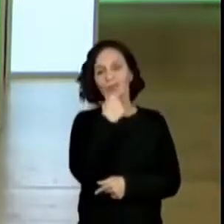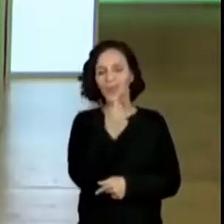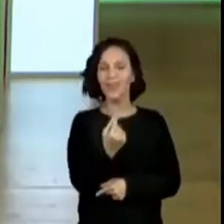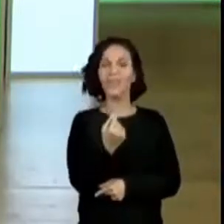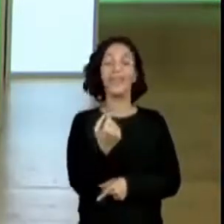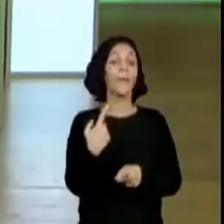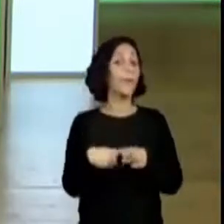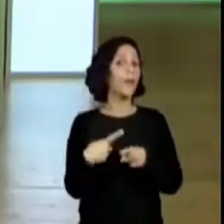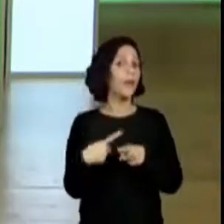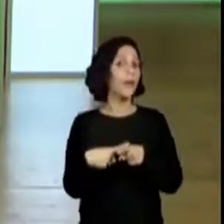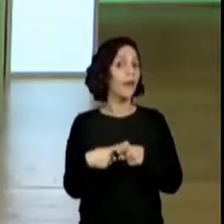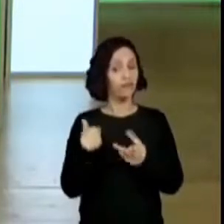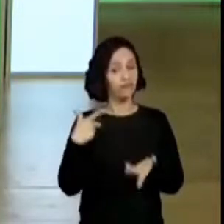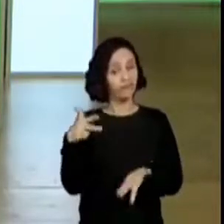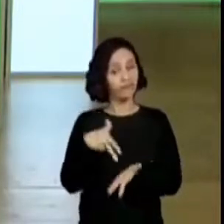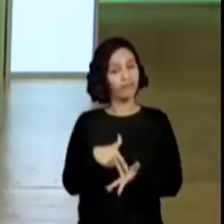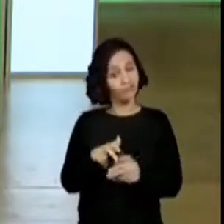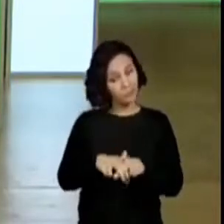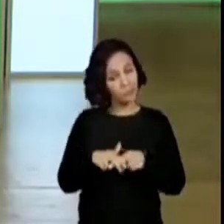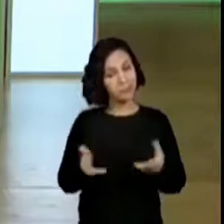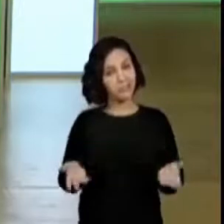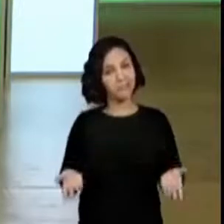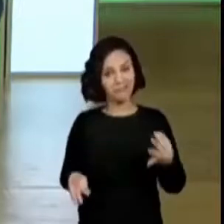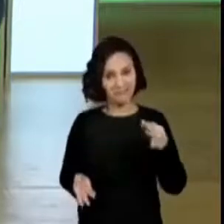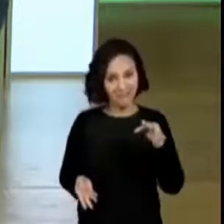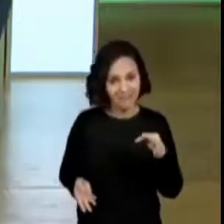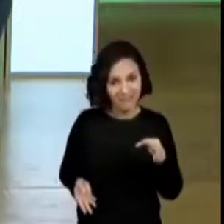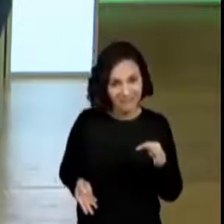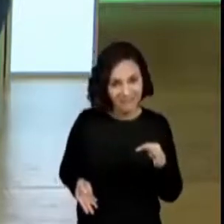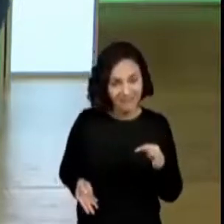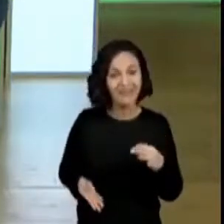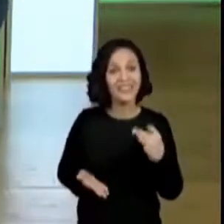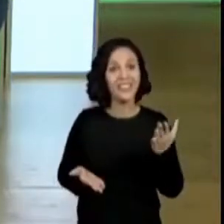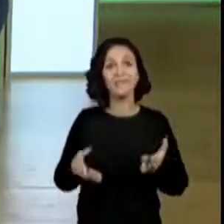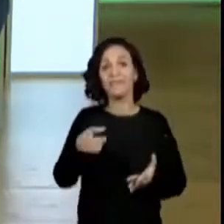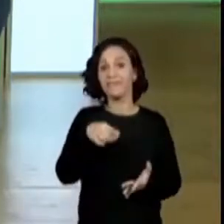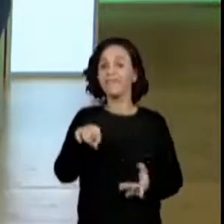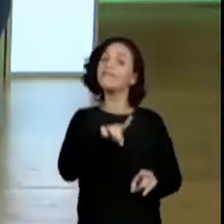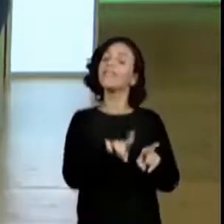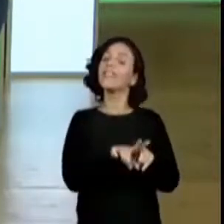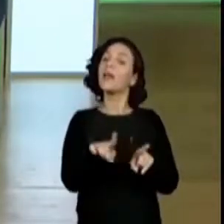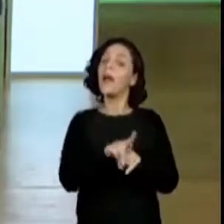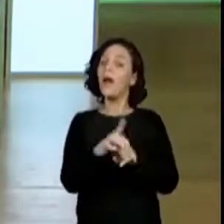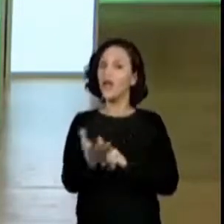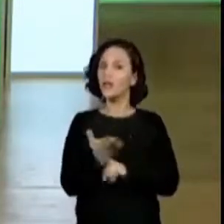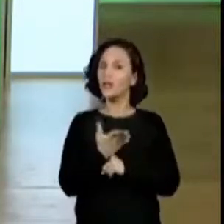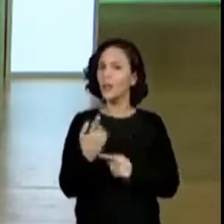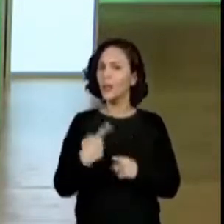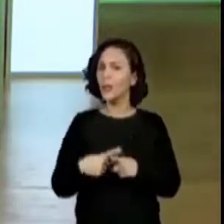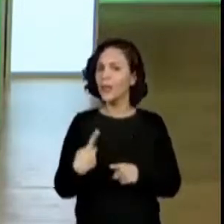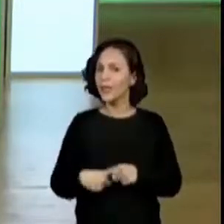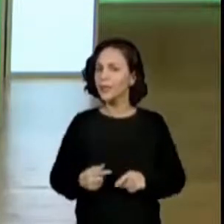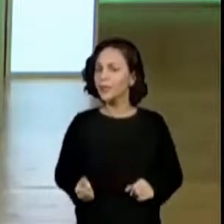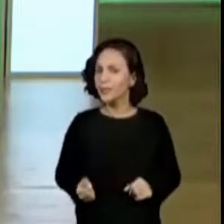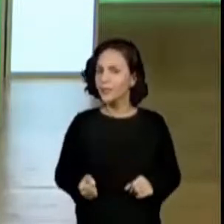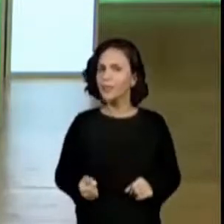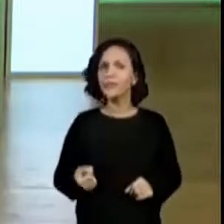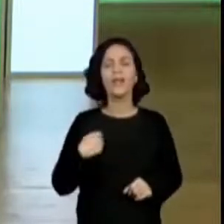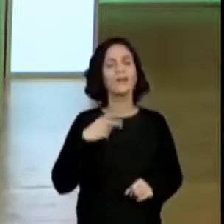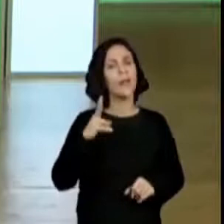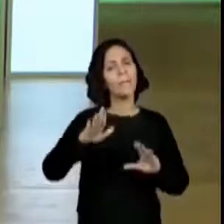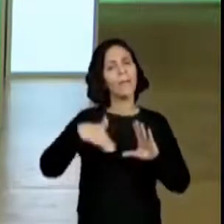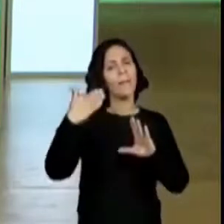professores, porque é para isso que a gente está aqui, não é verdade? E elas também nos ajudando, por quê? Porque eu recebo